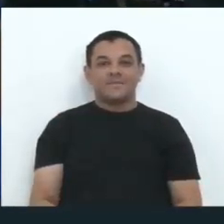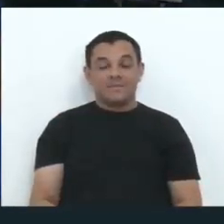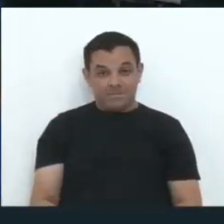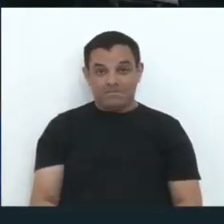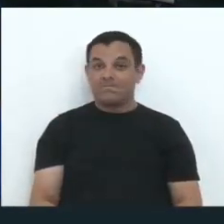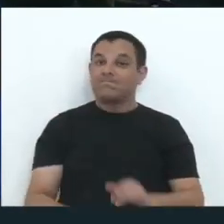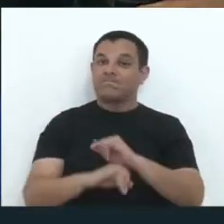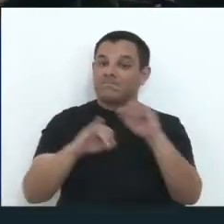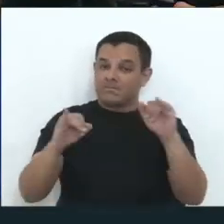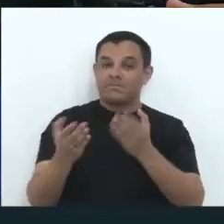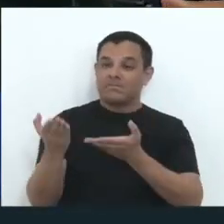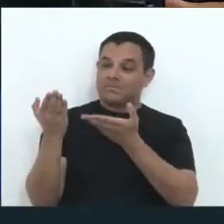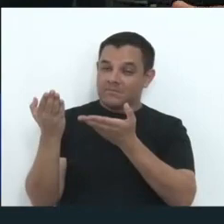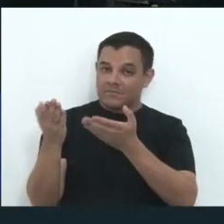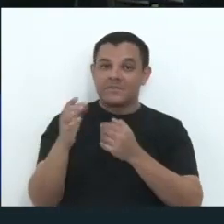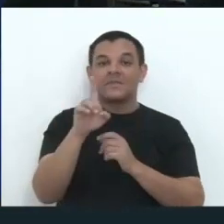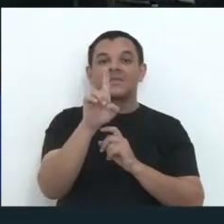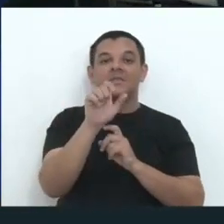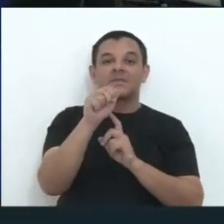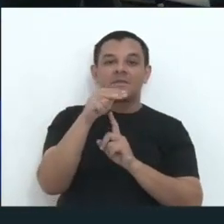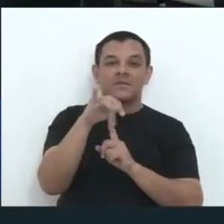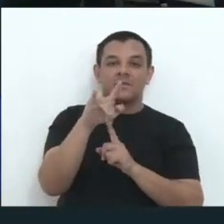Informo que o vereador Danilo Gomes